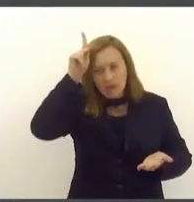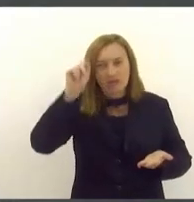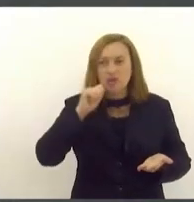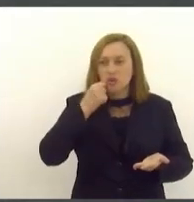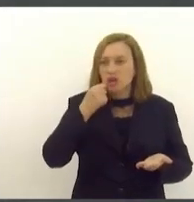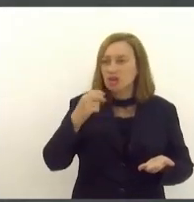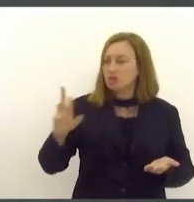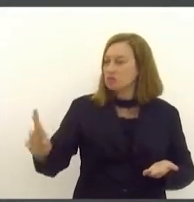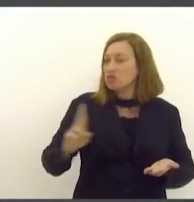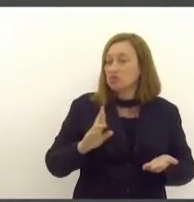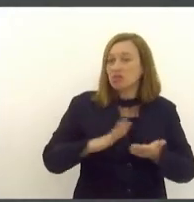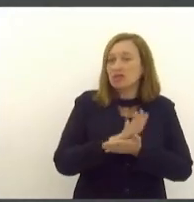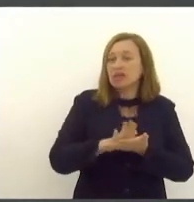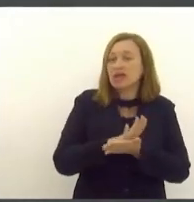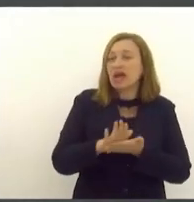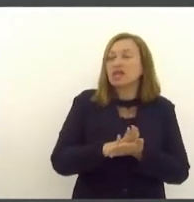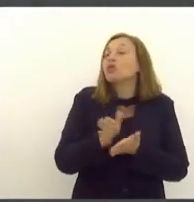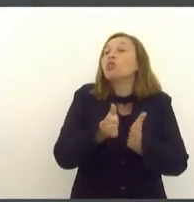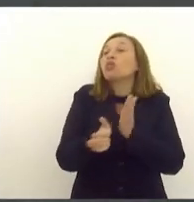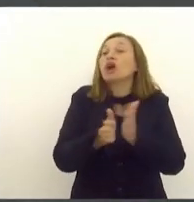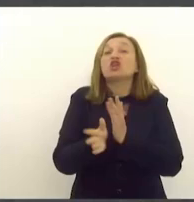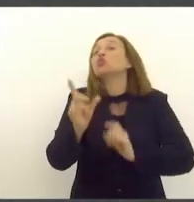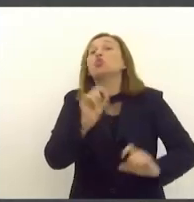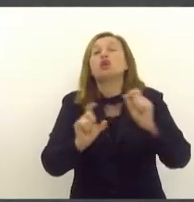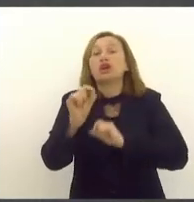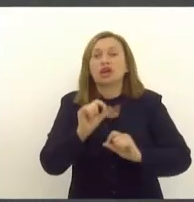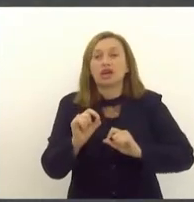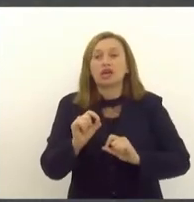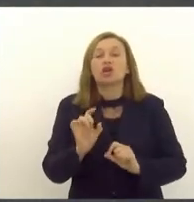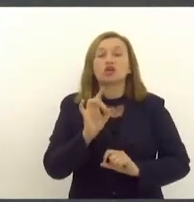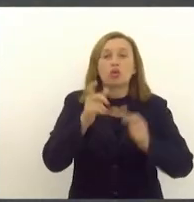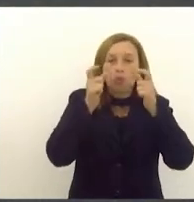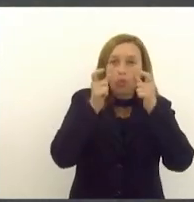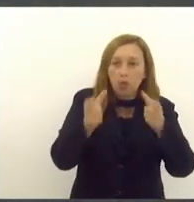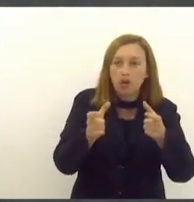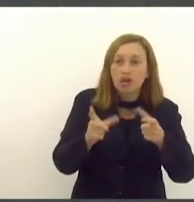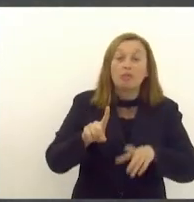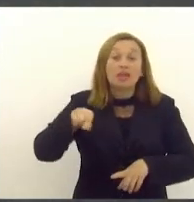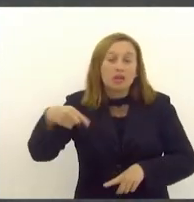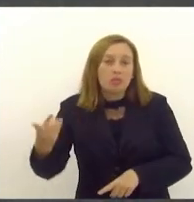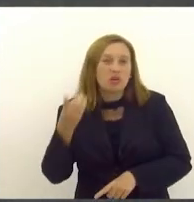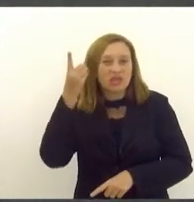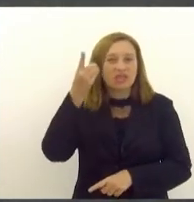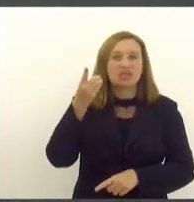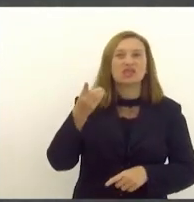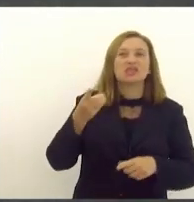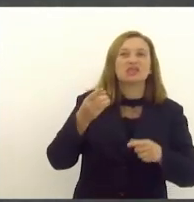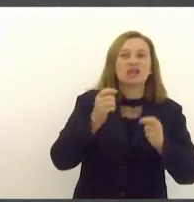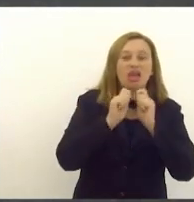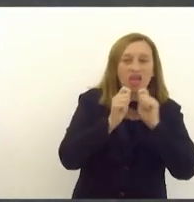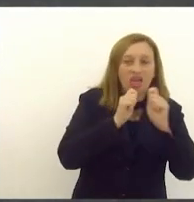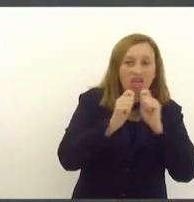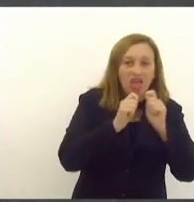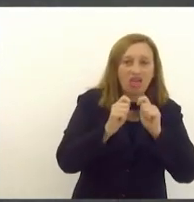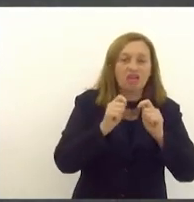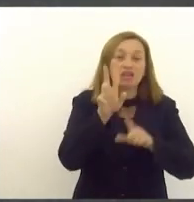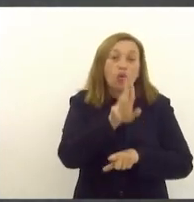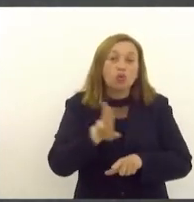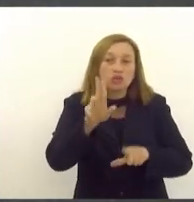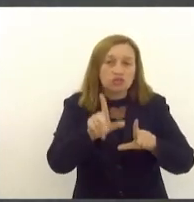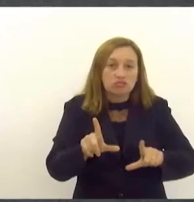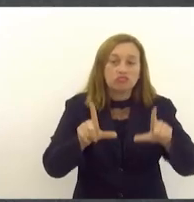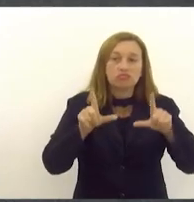não deu satisfação para ninguém então fica aqui só esse alerta para depois ele pensa no dizer que nós estamos aqui fazer usando a Assembleia Legislativa